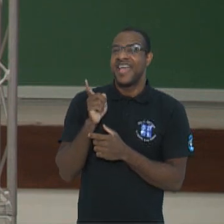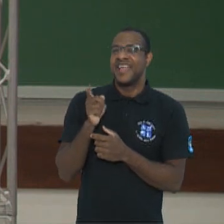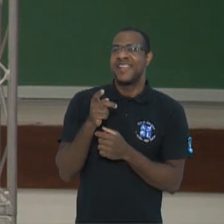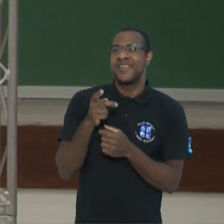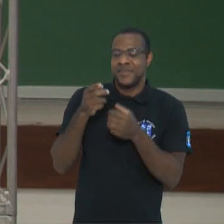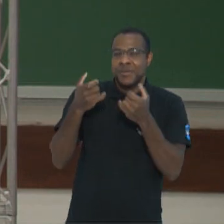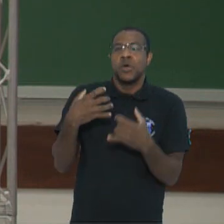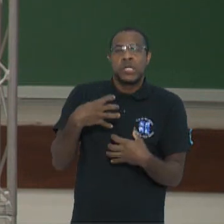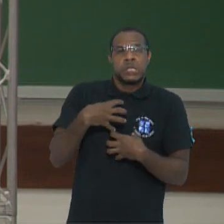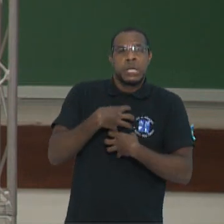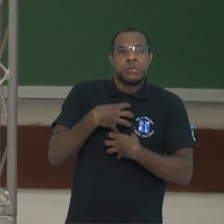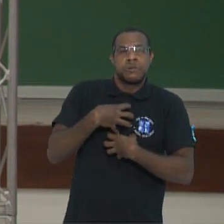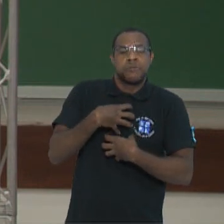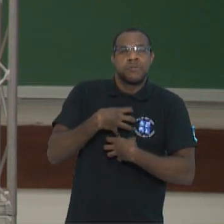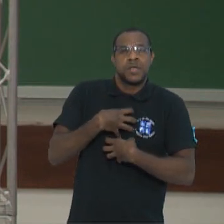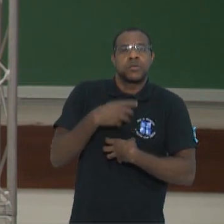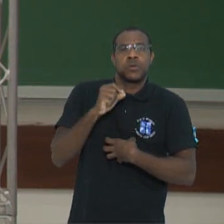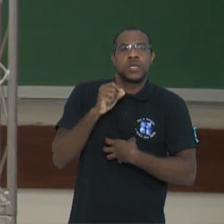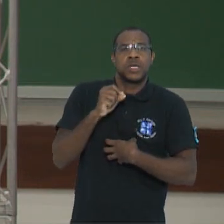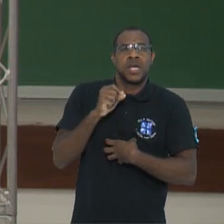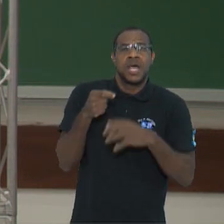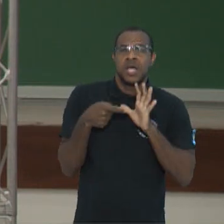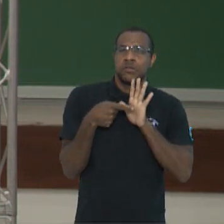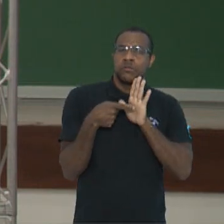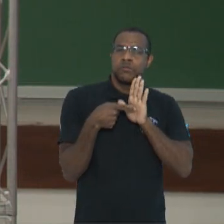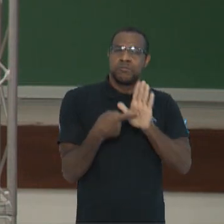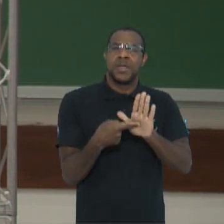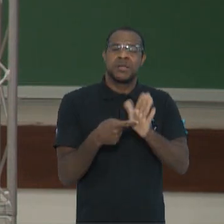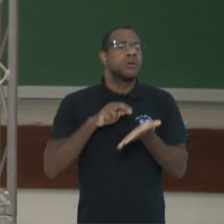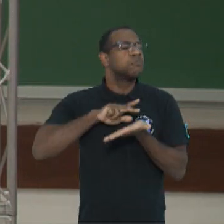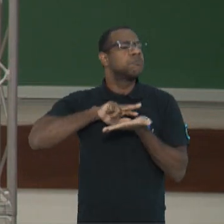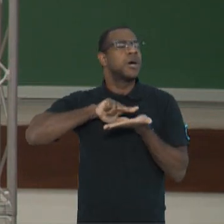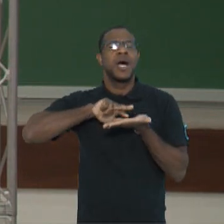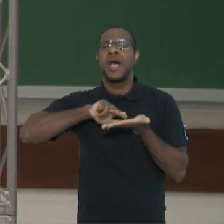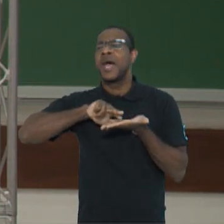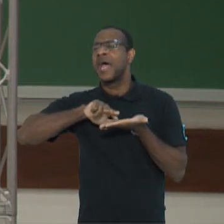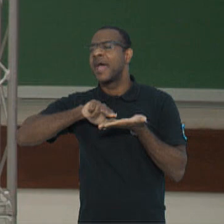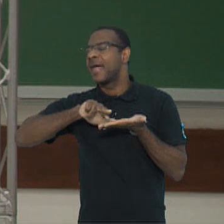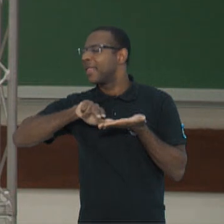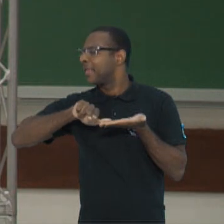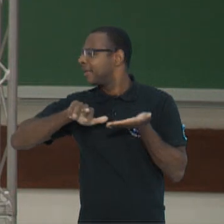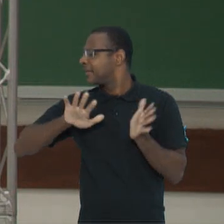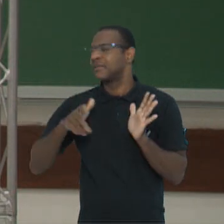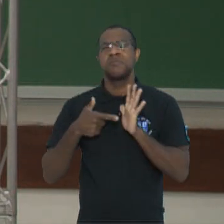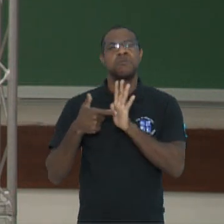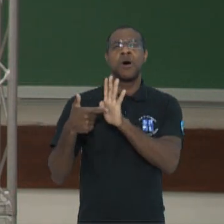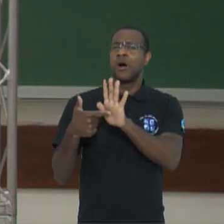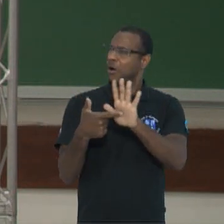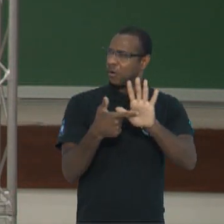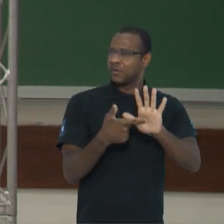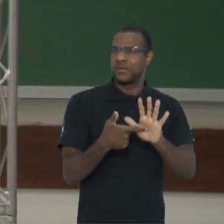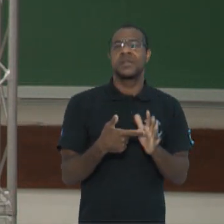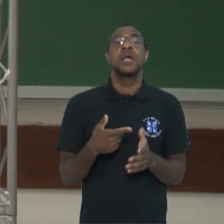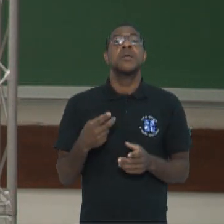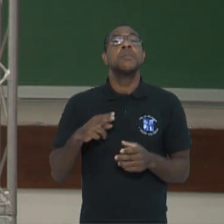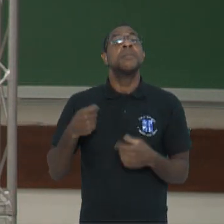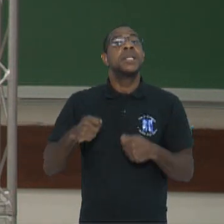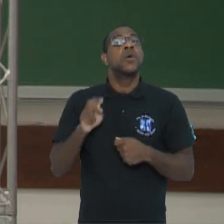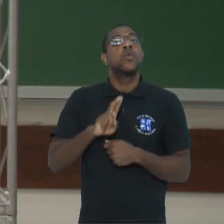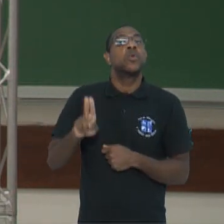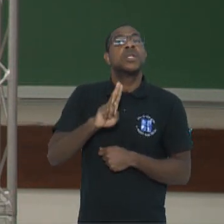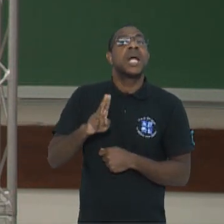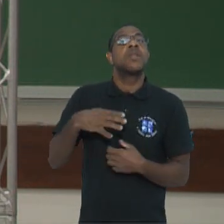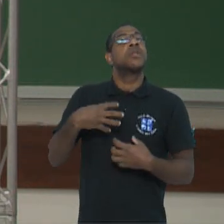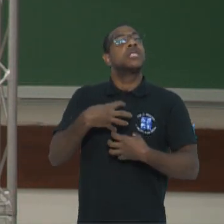O sentimento, a gente expressa ele de N situações. Nós temos que sempre utilizar os nossos sentimentos, os